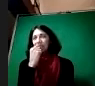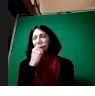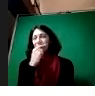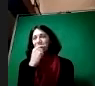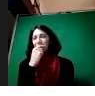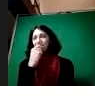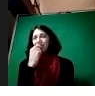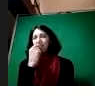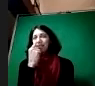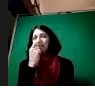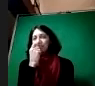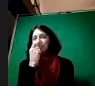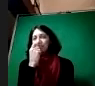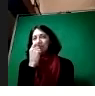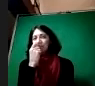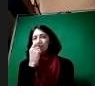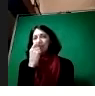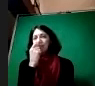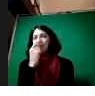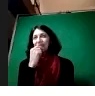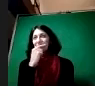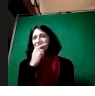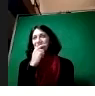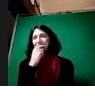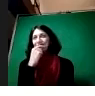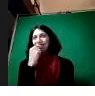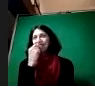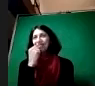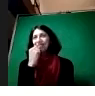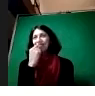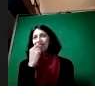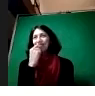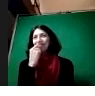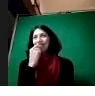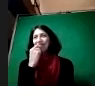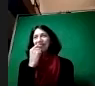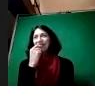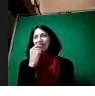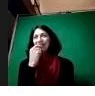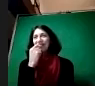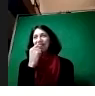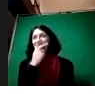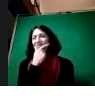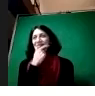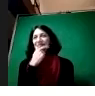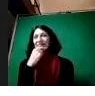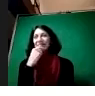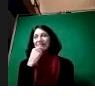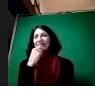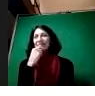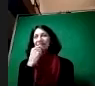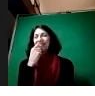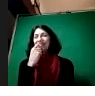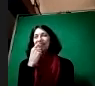convento franciscano, mas que sendo espaços contemporâneos